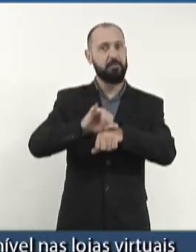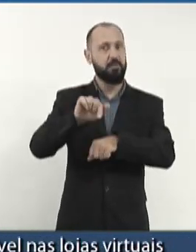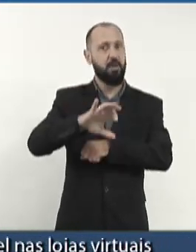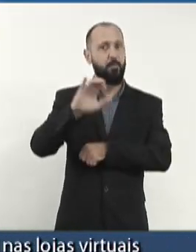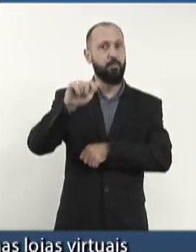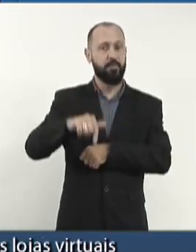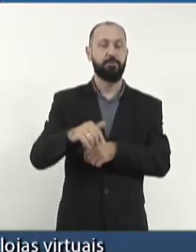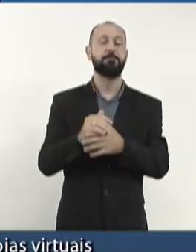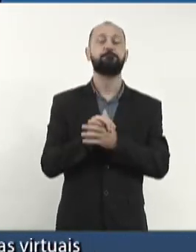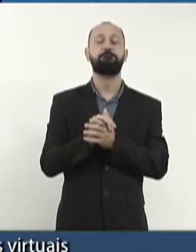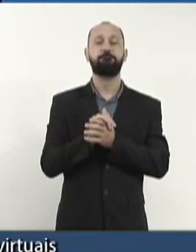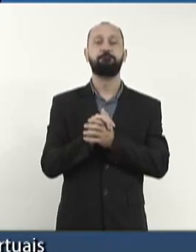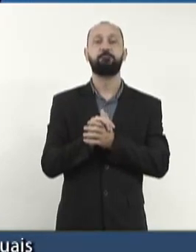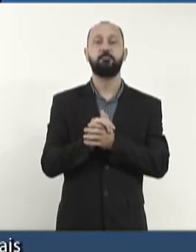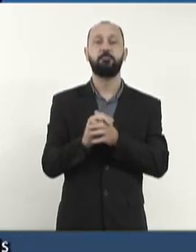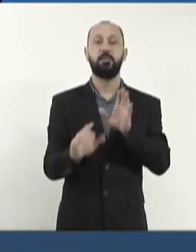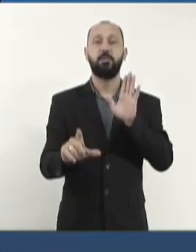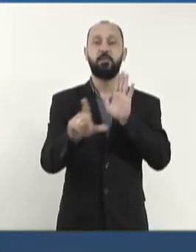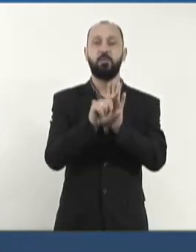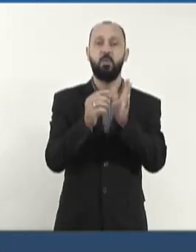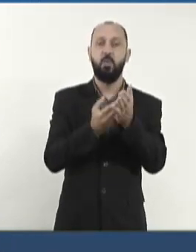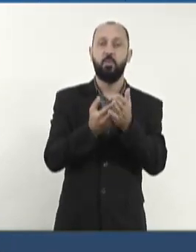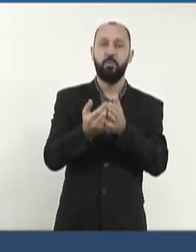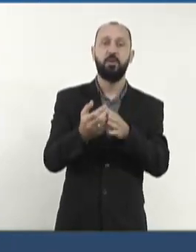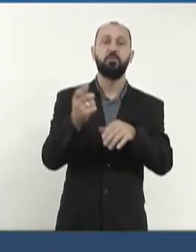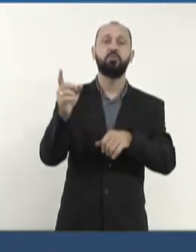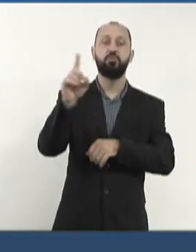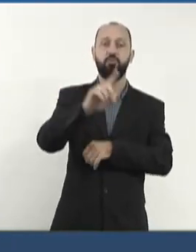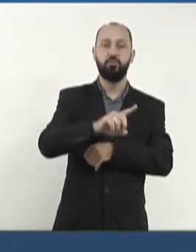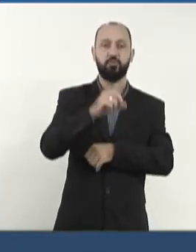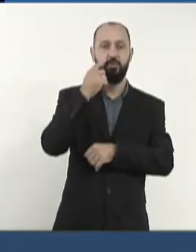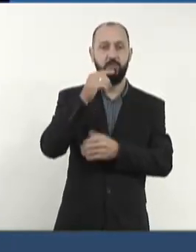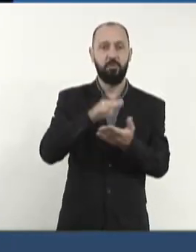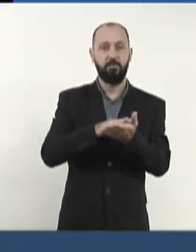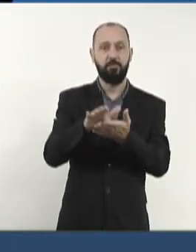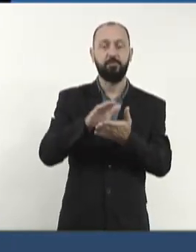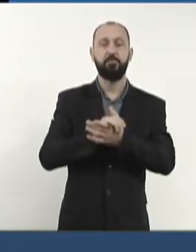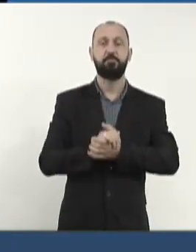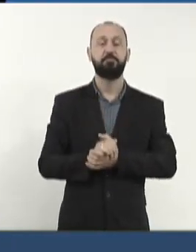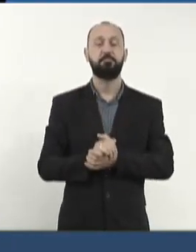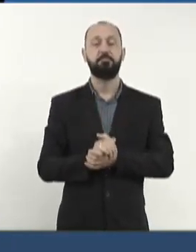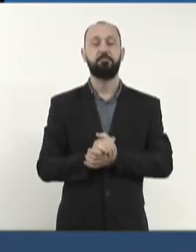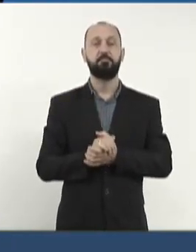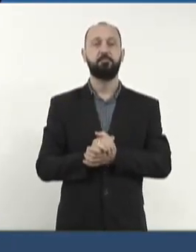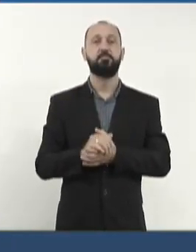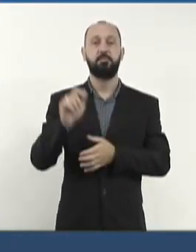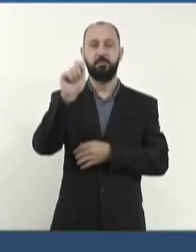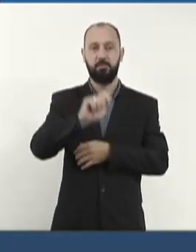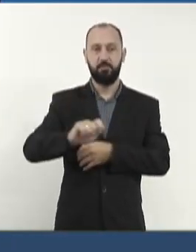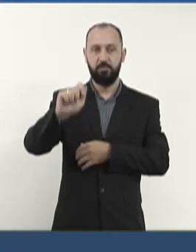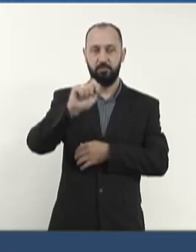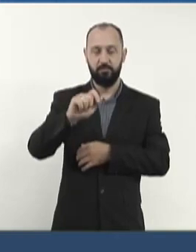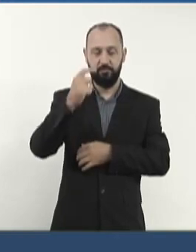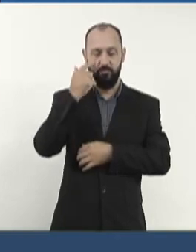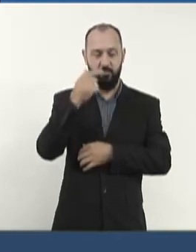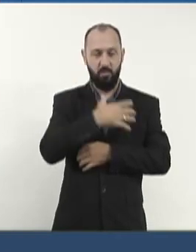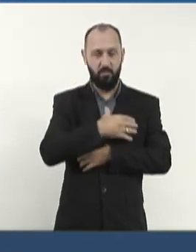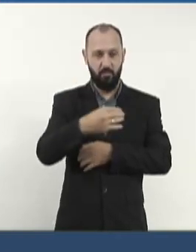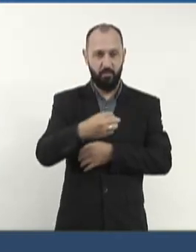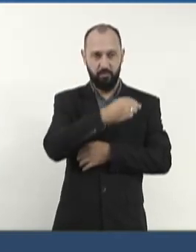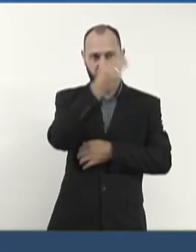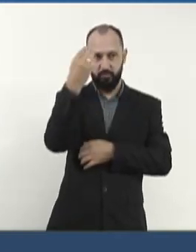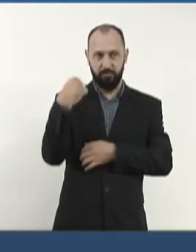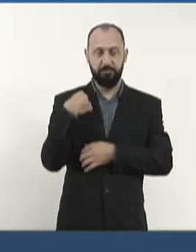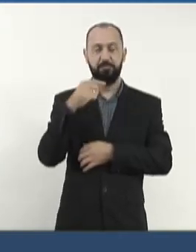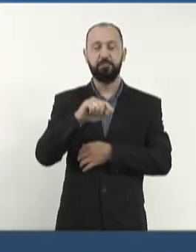Campo Grande. Esta lei entra em vigor na data da sua publicação. A Associação Redentorista Filhos de Maria,